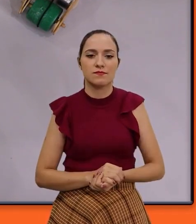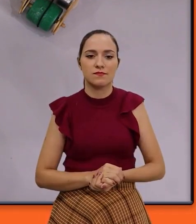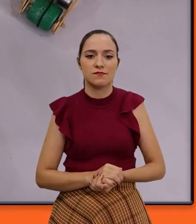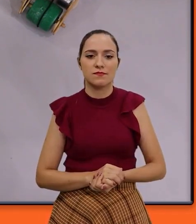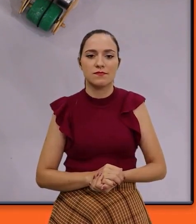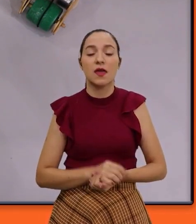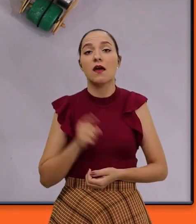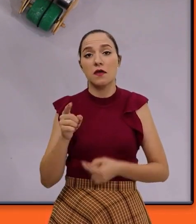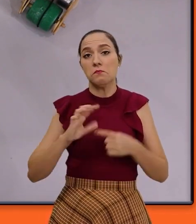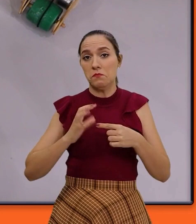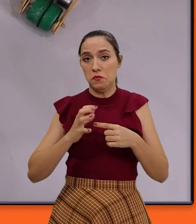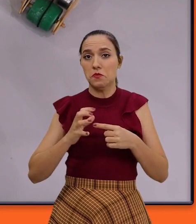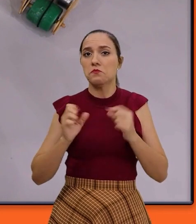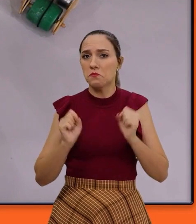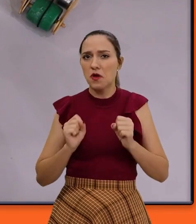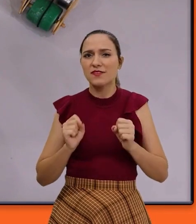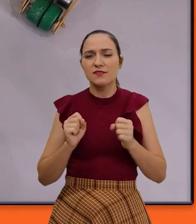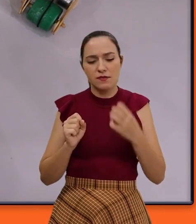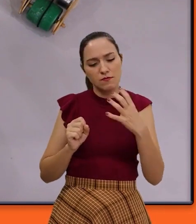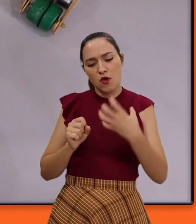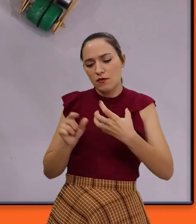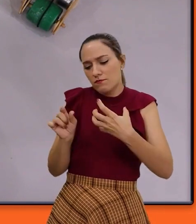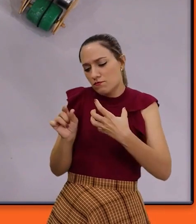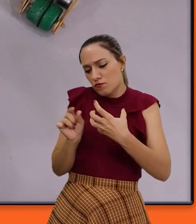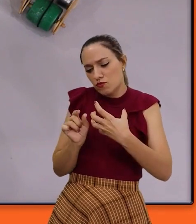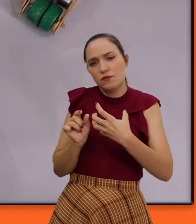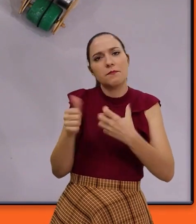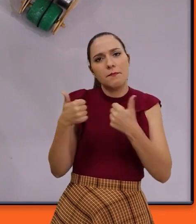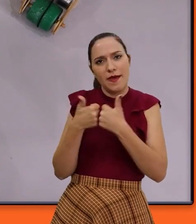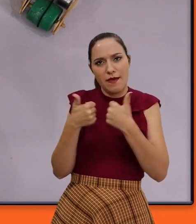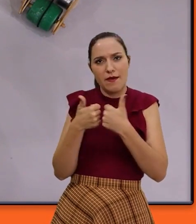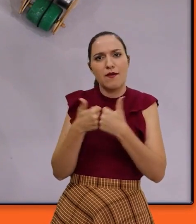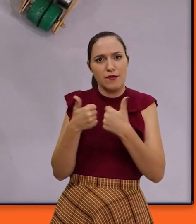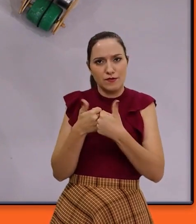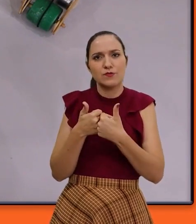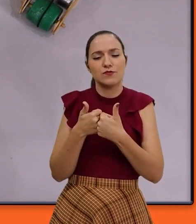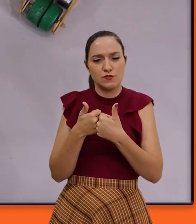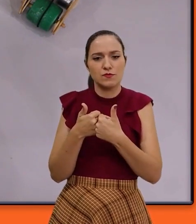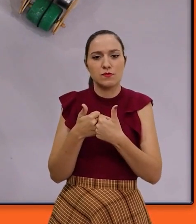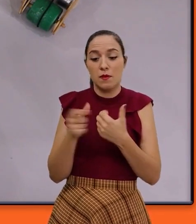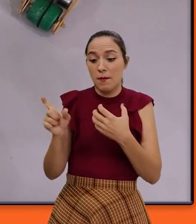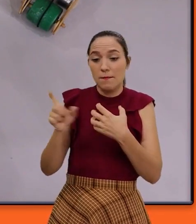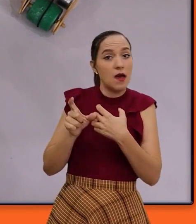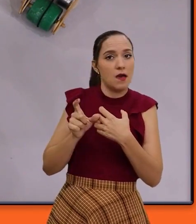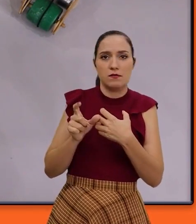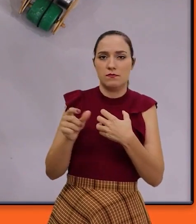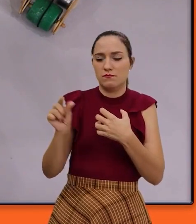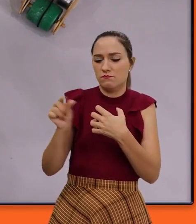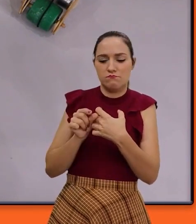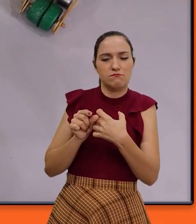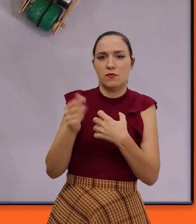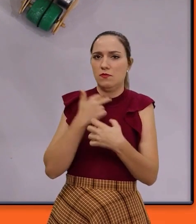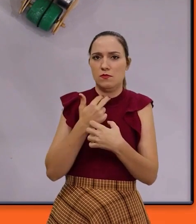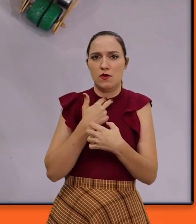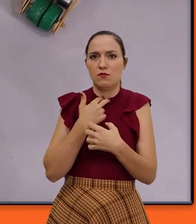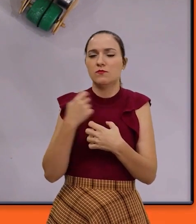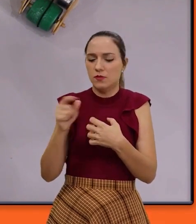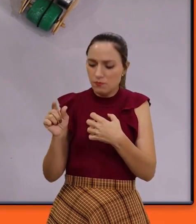o motorzinho ele pode ficar bem próximo aqui, tá? Não vai poder encostar na